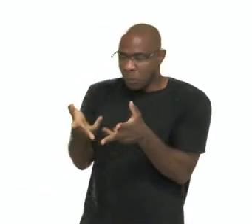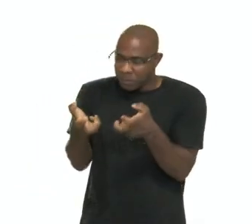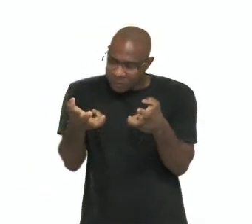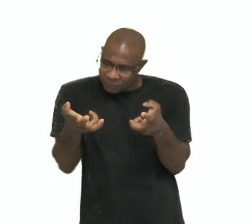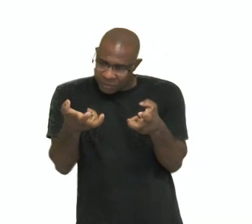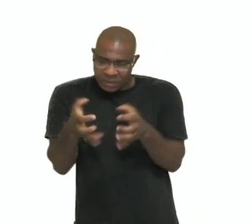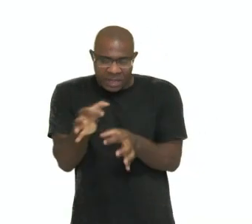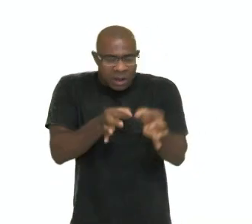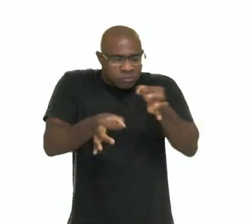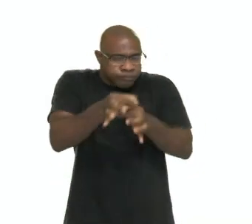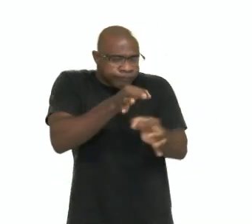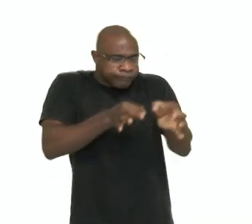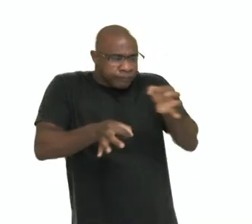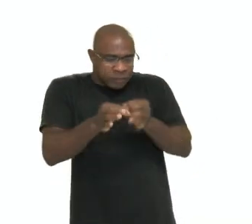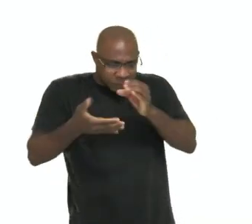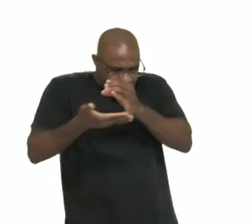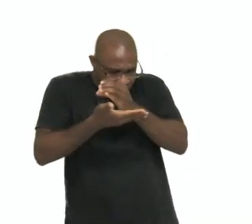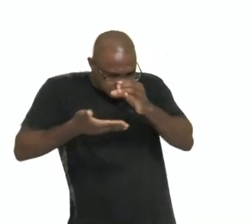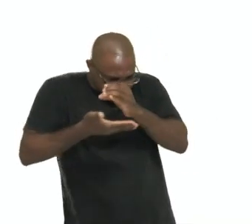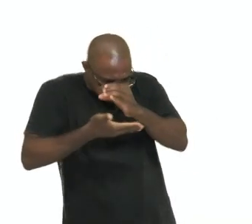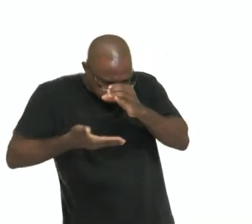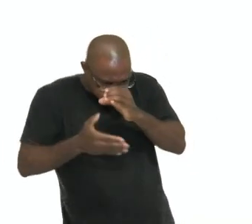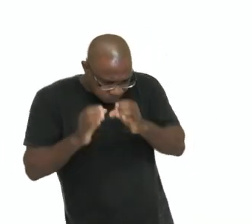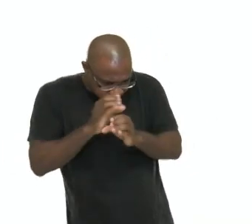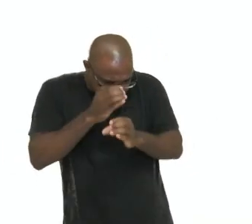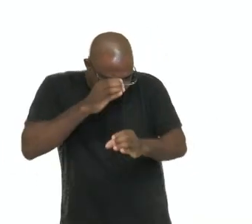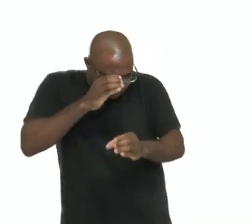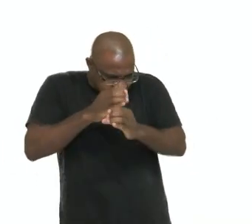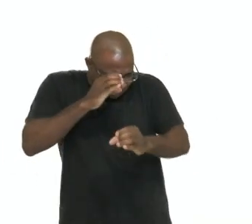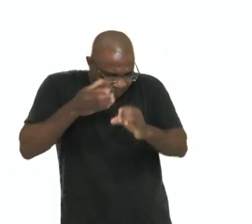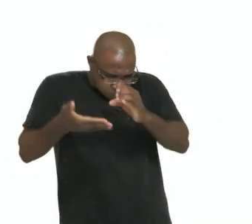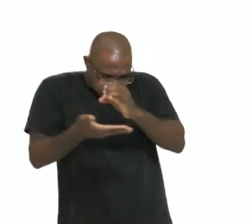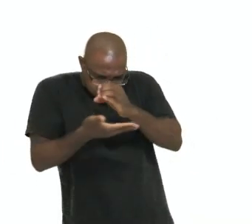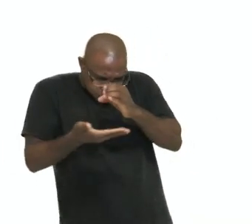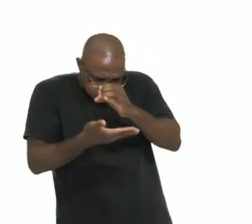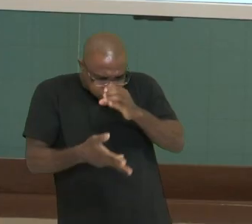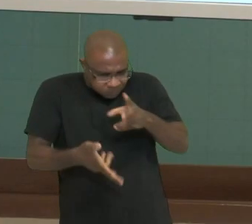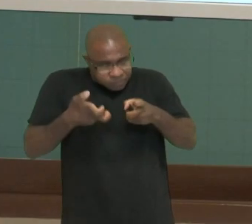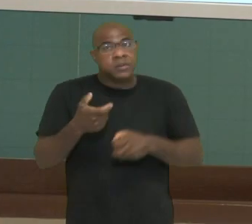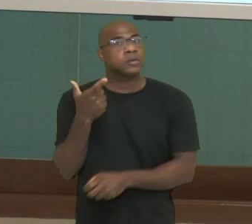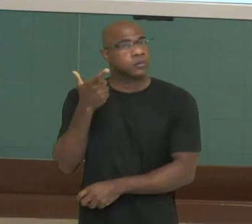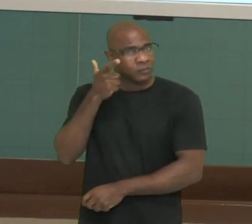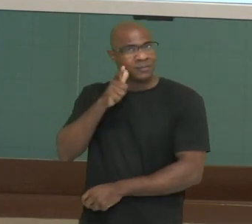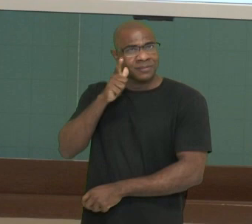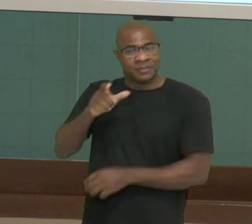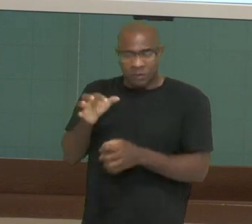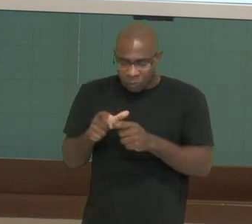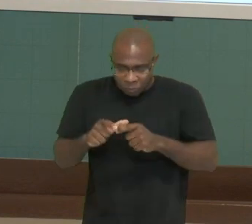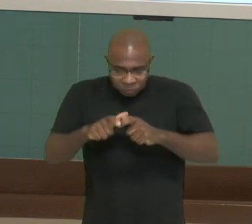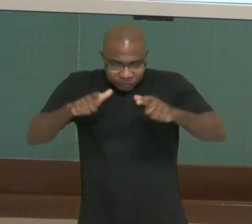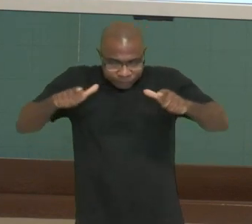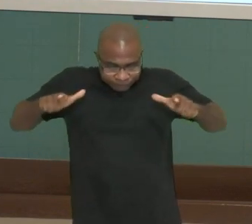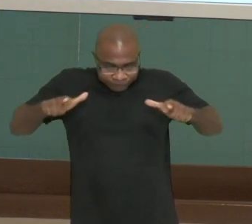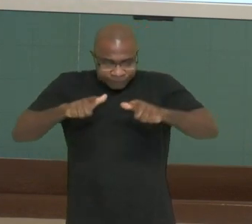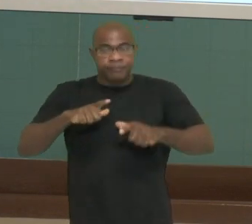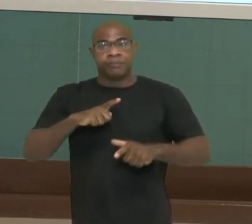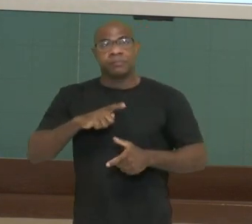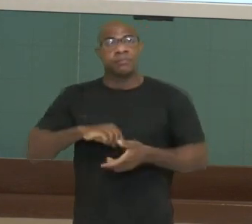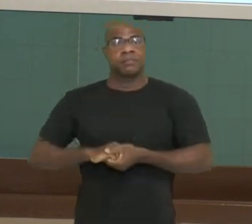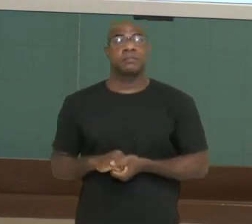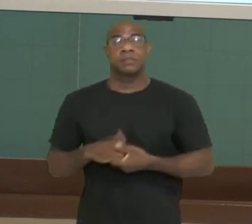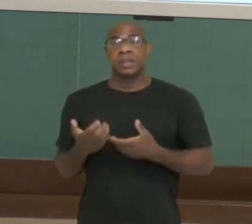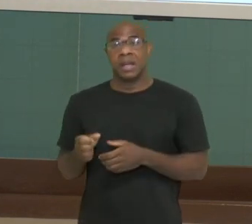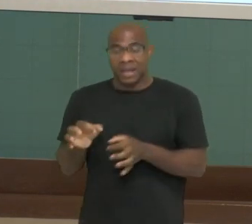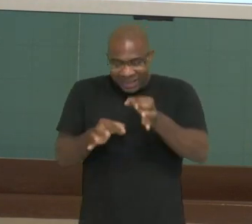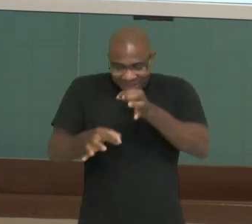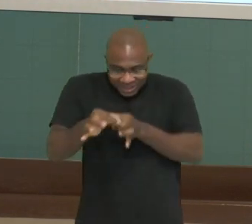uma célula ao microscópio, aquele que a professora mostrou para vocês, que nós conseguimos aumentar as imagens. Então, Nessa